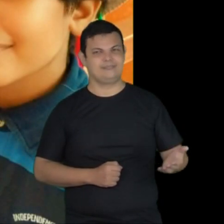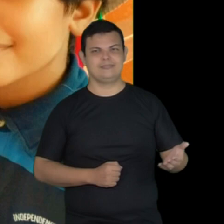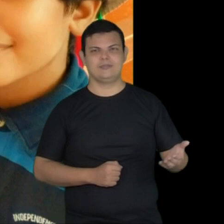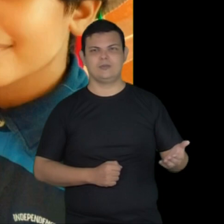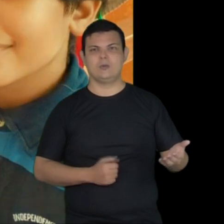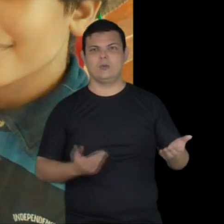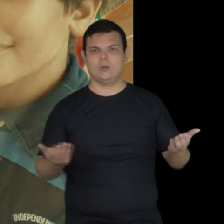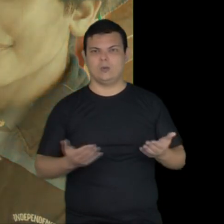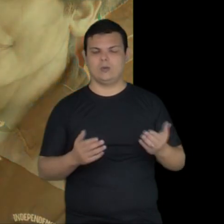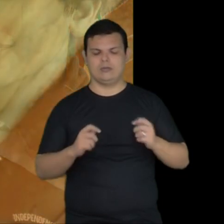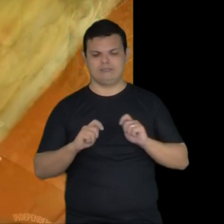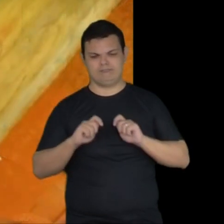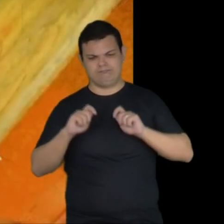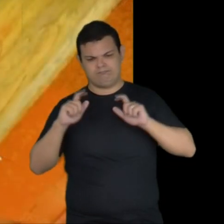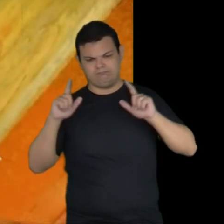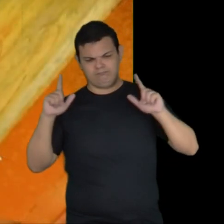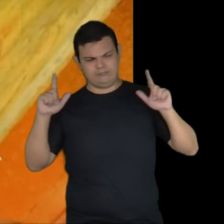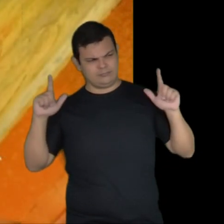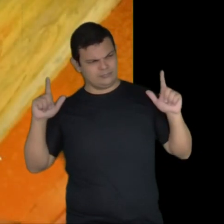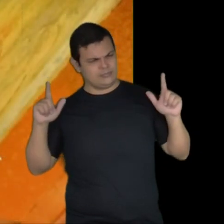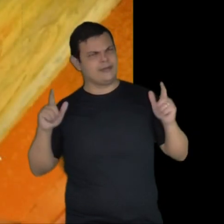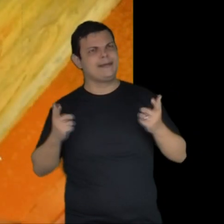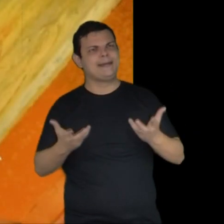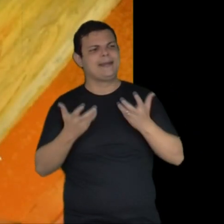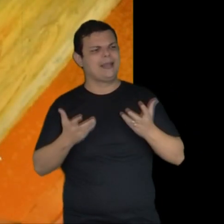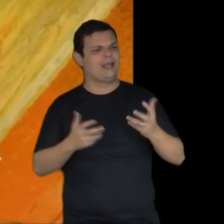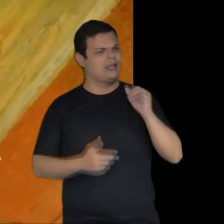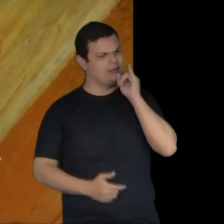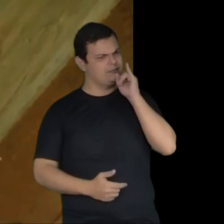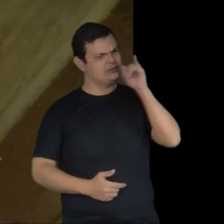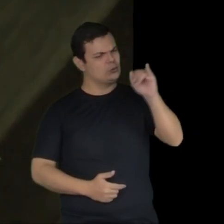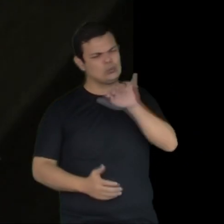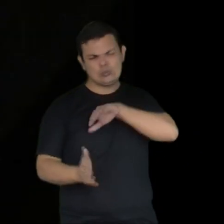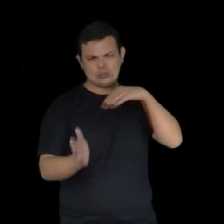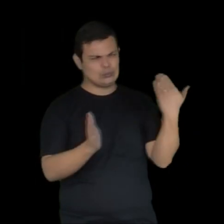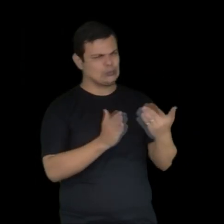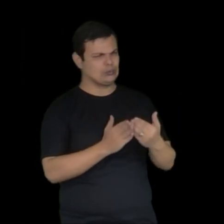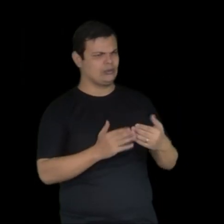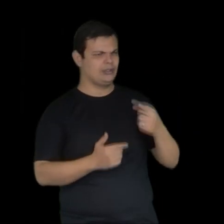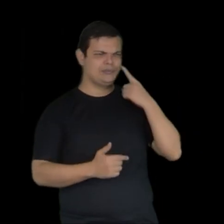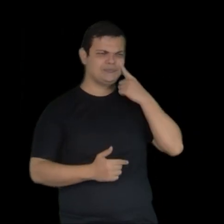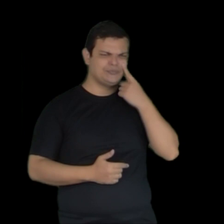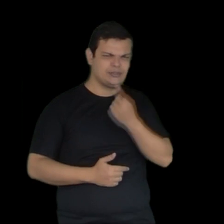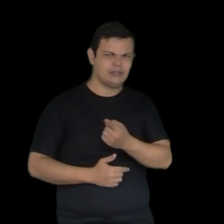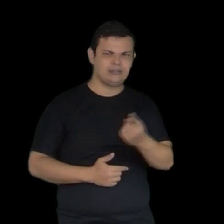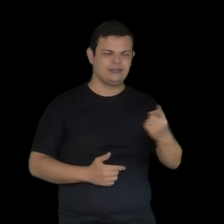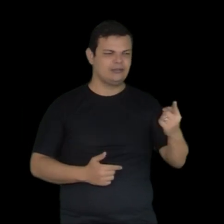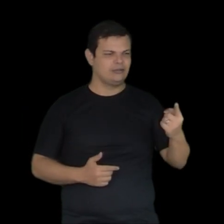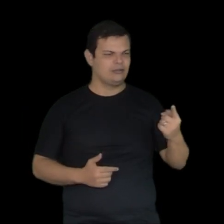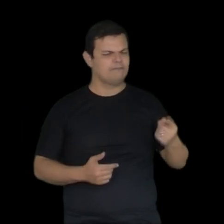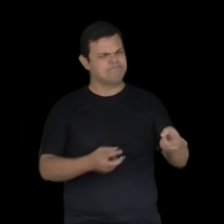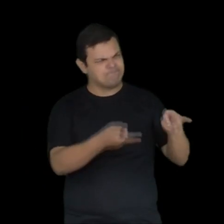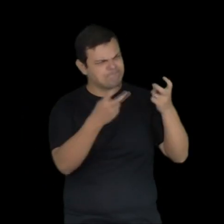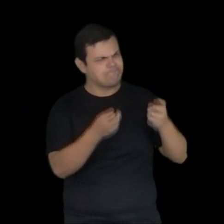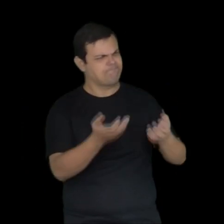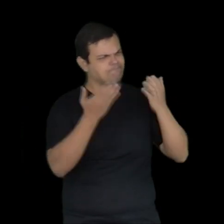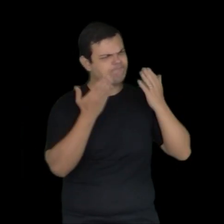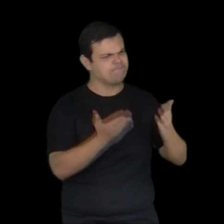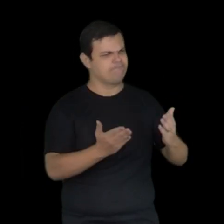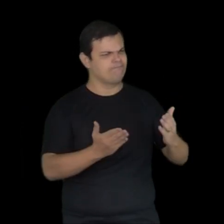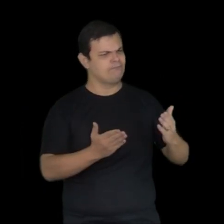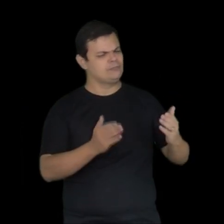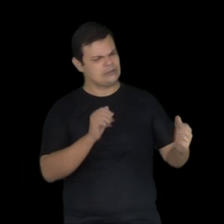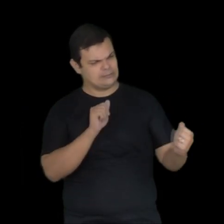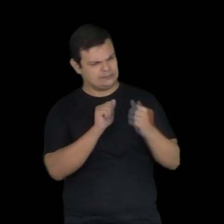hoje eu acordei com a intenção de te falar tudo o que eu vi e percebi você fazendo a